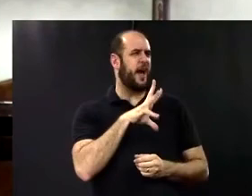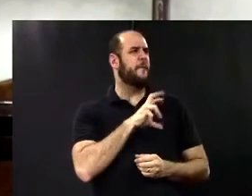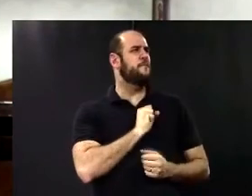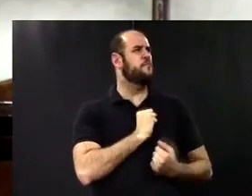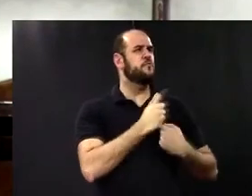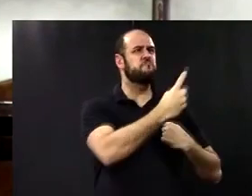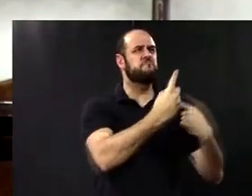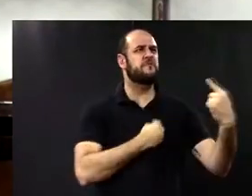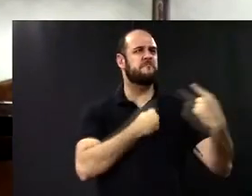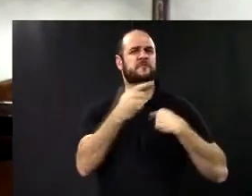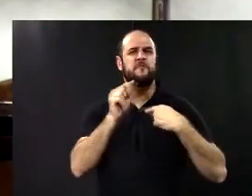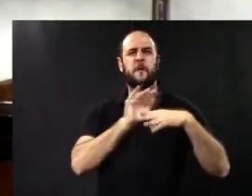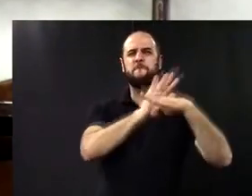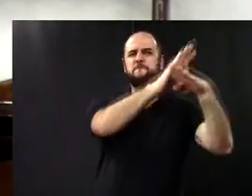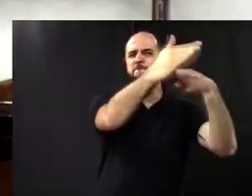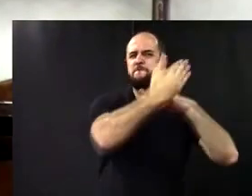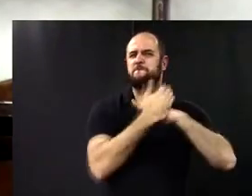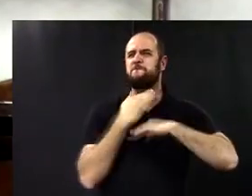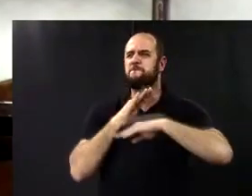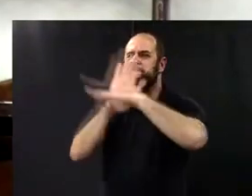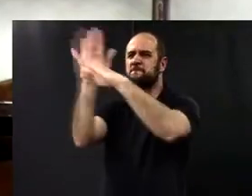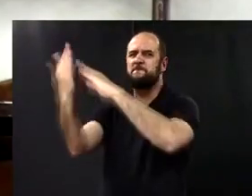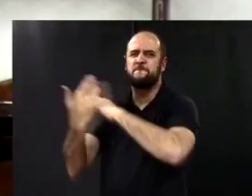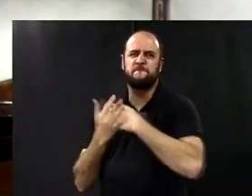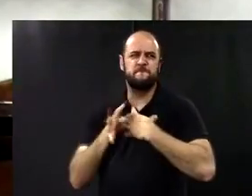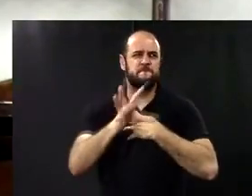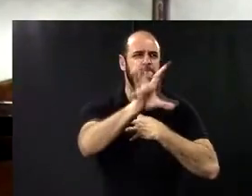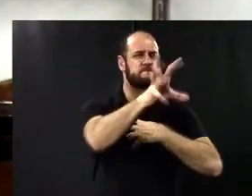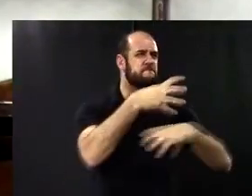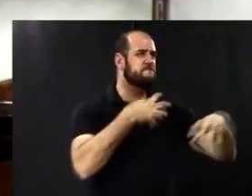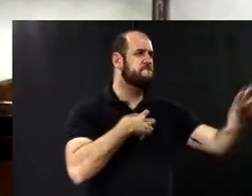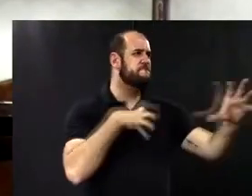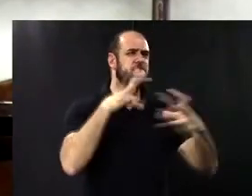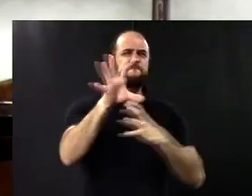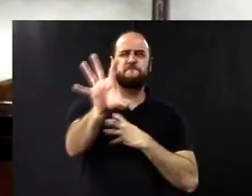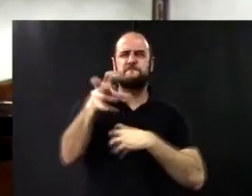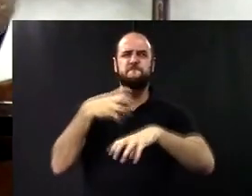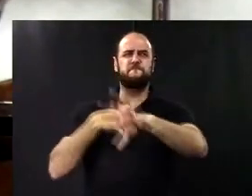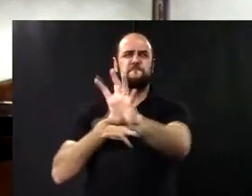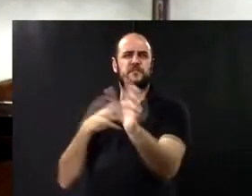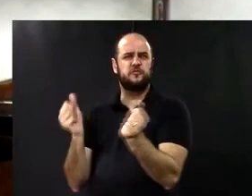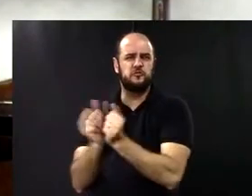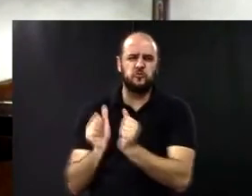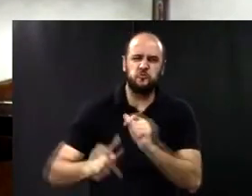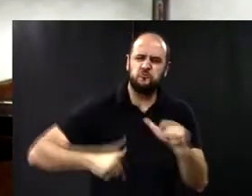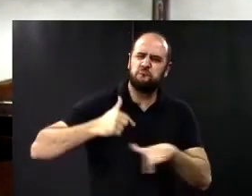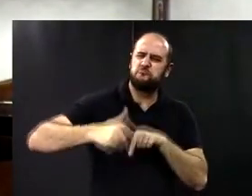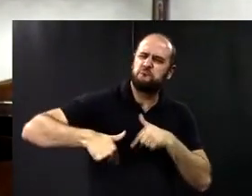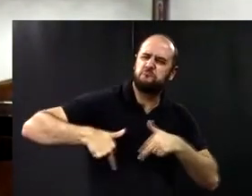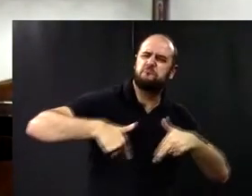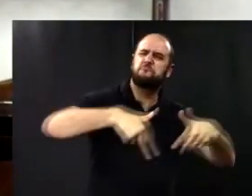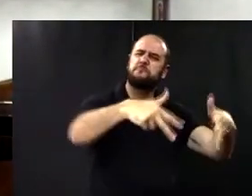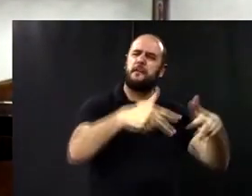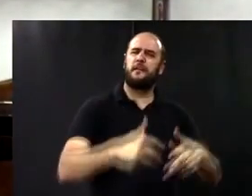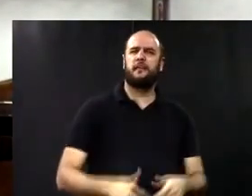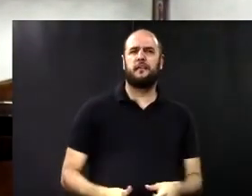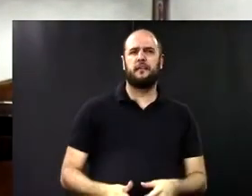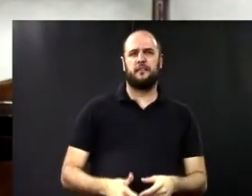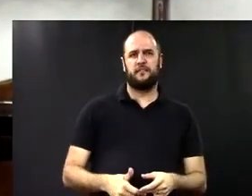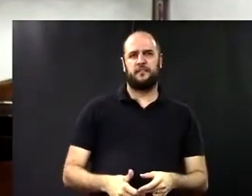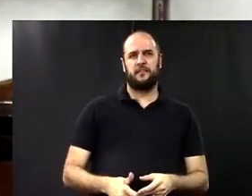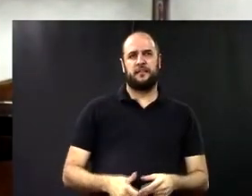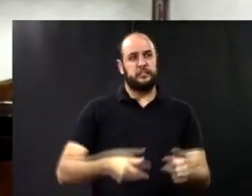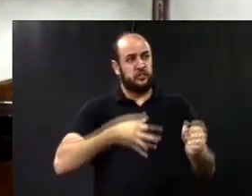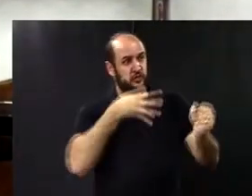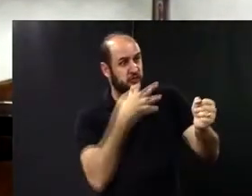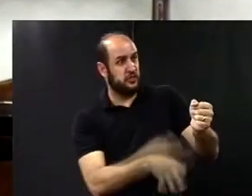uns ajudando os outros a completarem essa jornada. E o papel da disciplina, ela tem